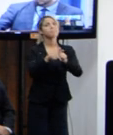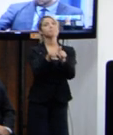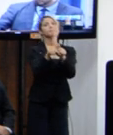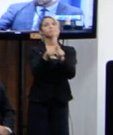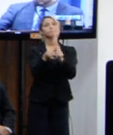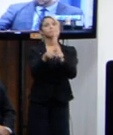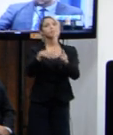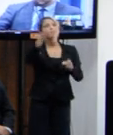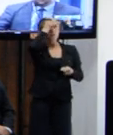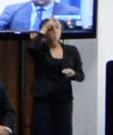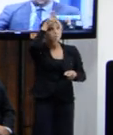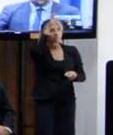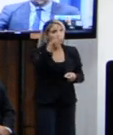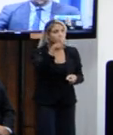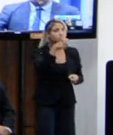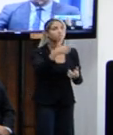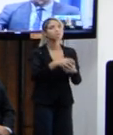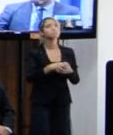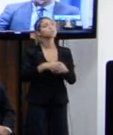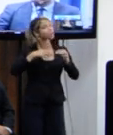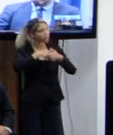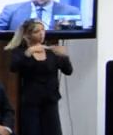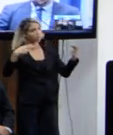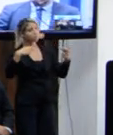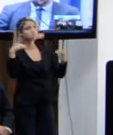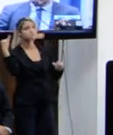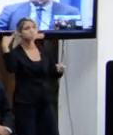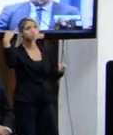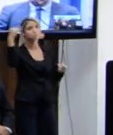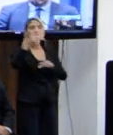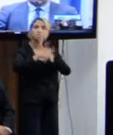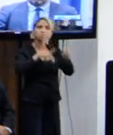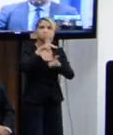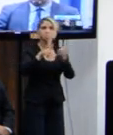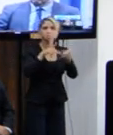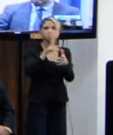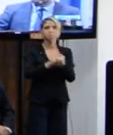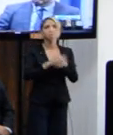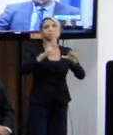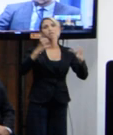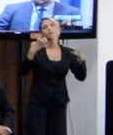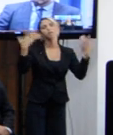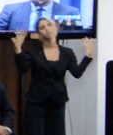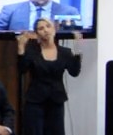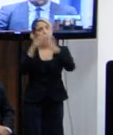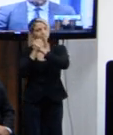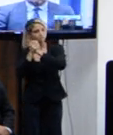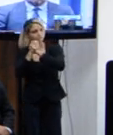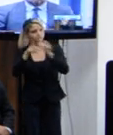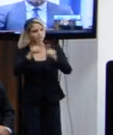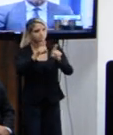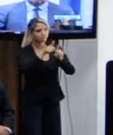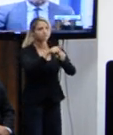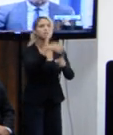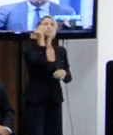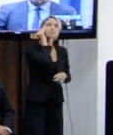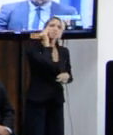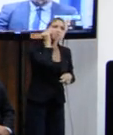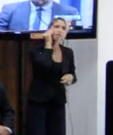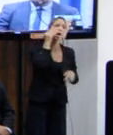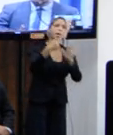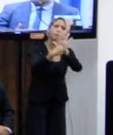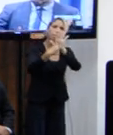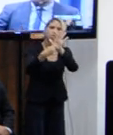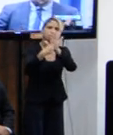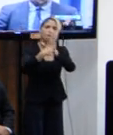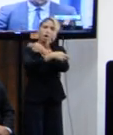que são importantes para a população. E nesse sentido, eu gostaria de saudar e aqui tentar trazer um ponto de vista